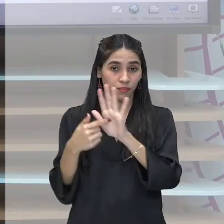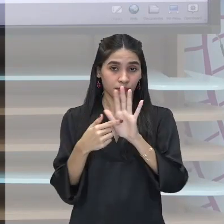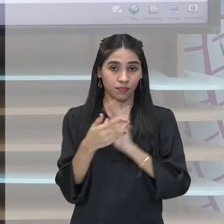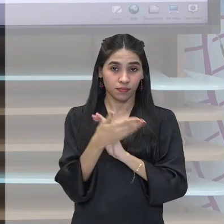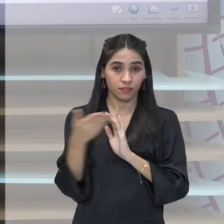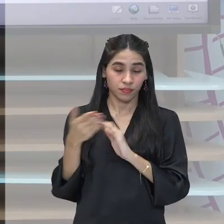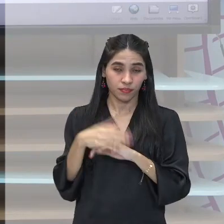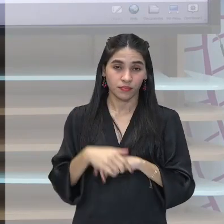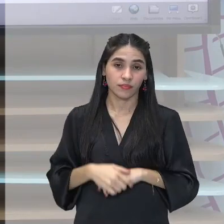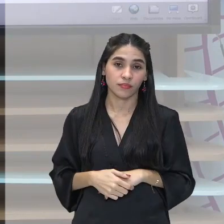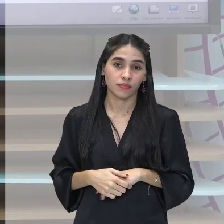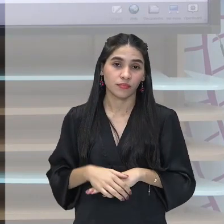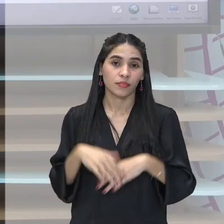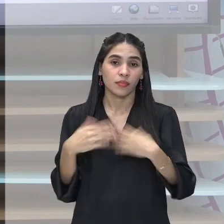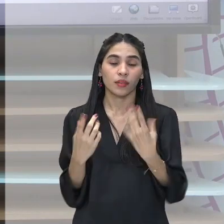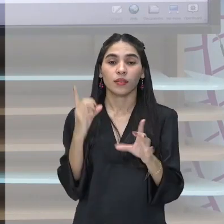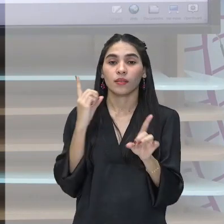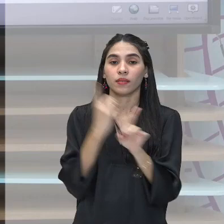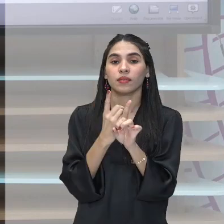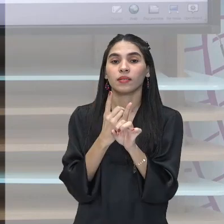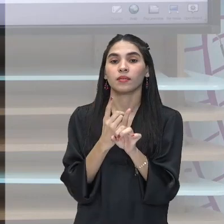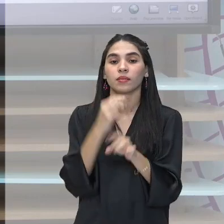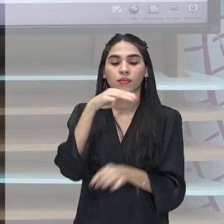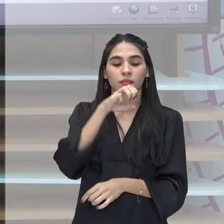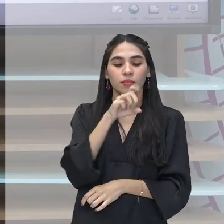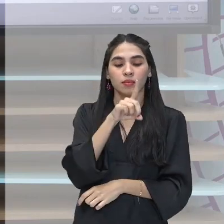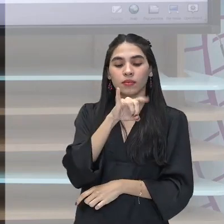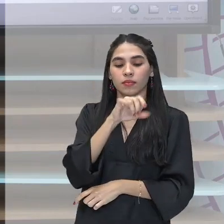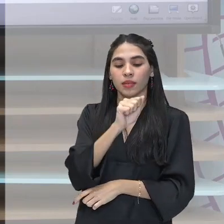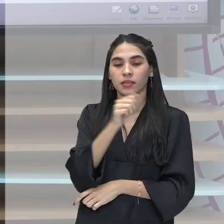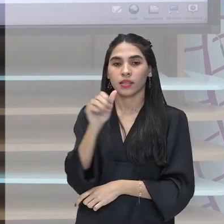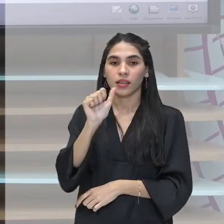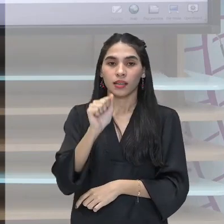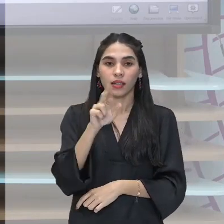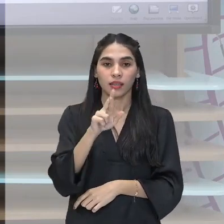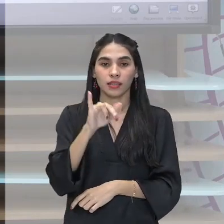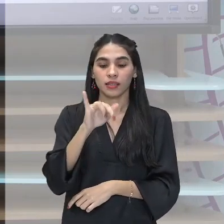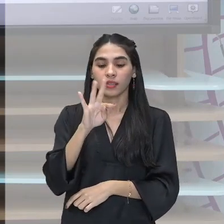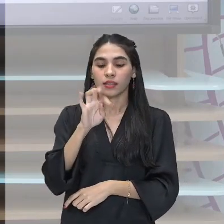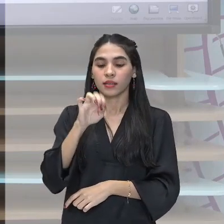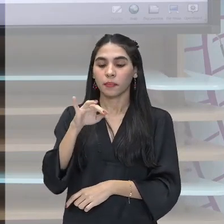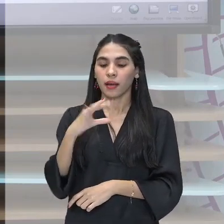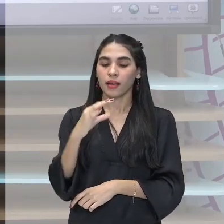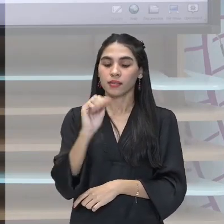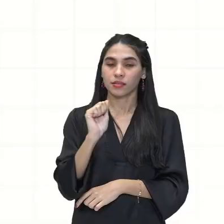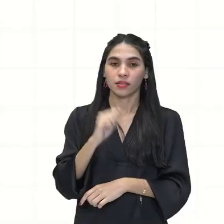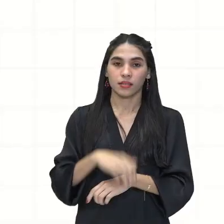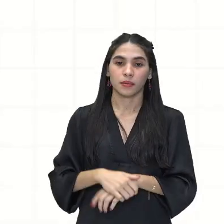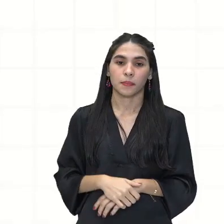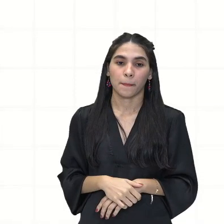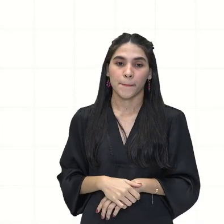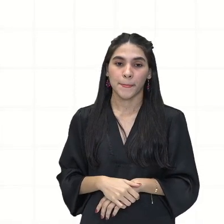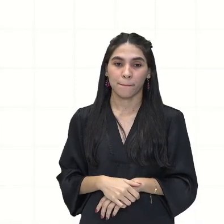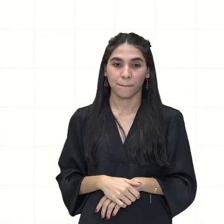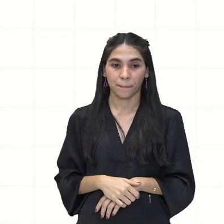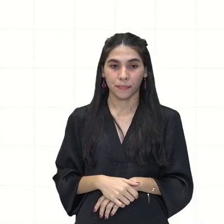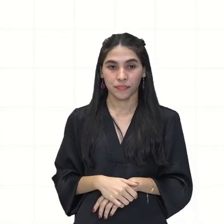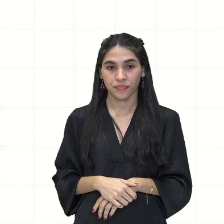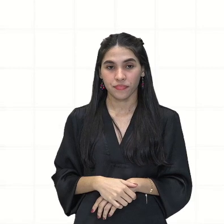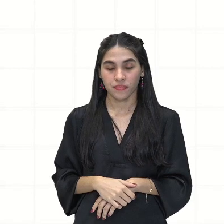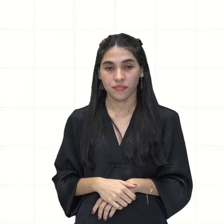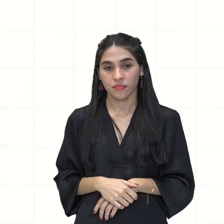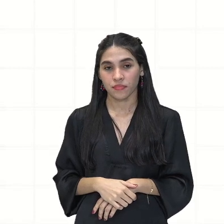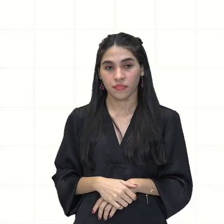vocês. Então, encontramos a média aritmética, beleza? Então, vamos continuar agora. Vamos agora,